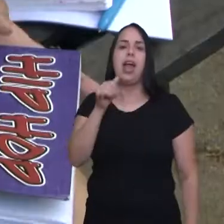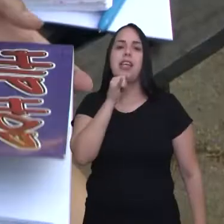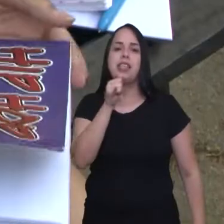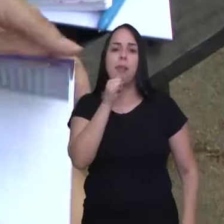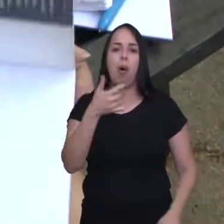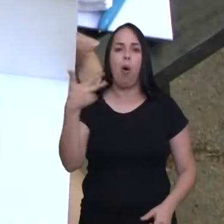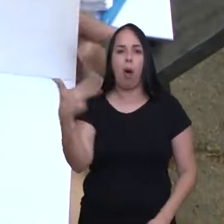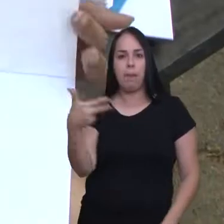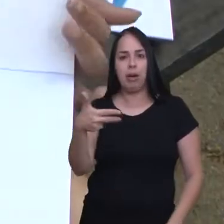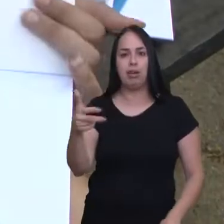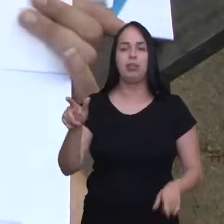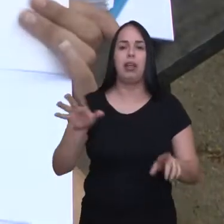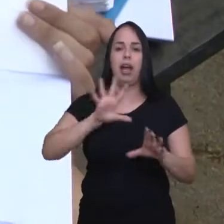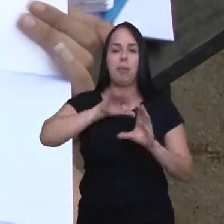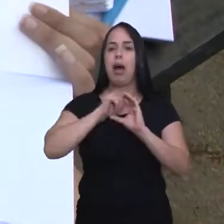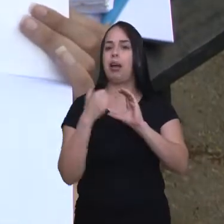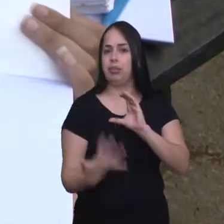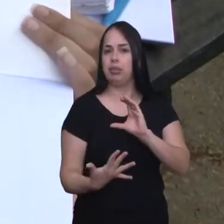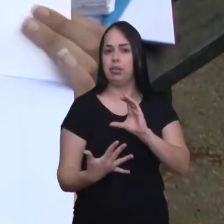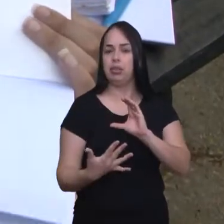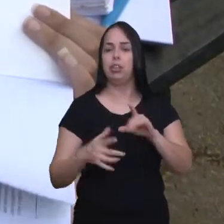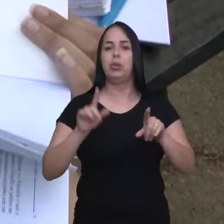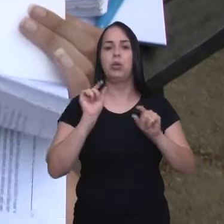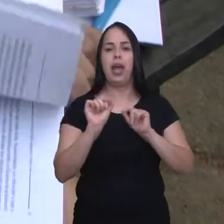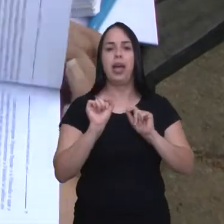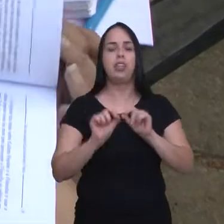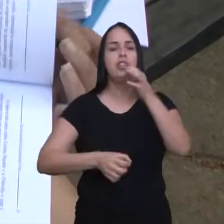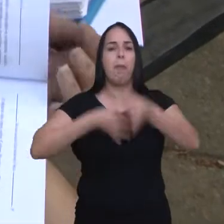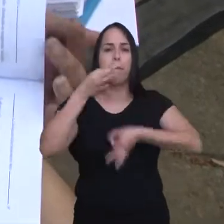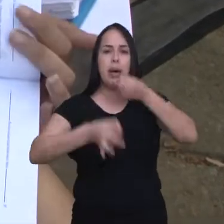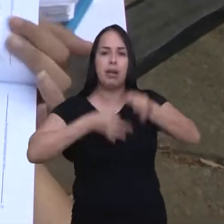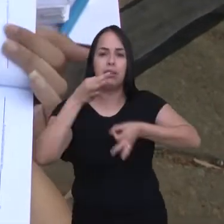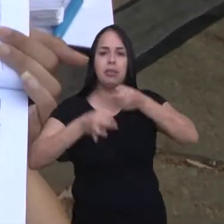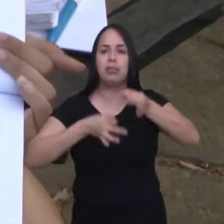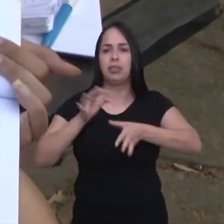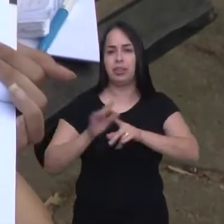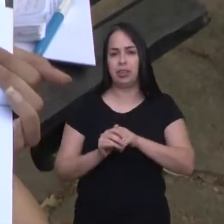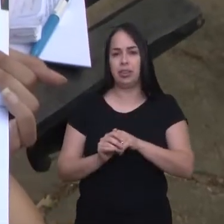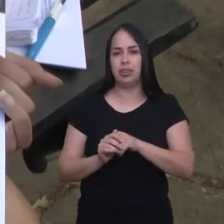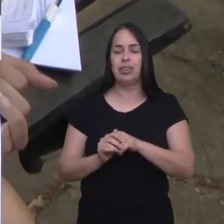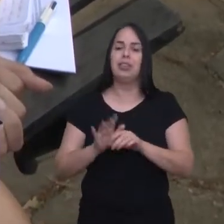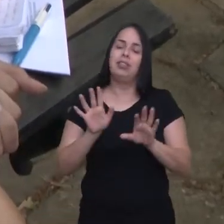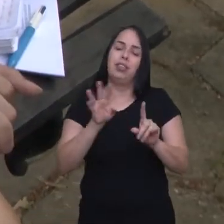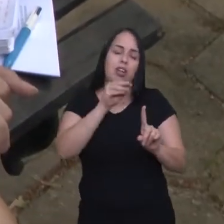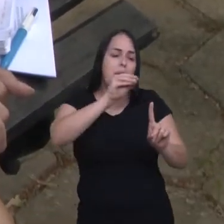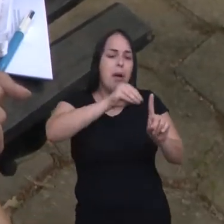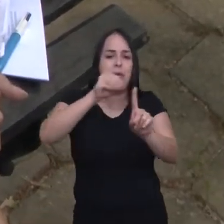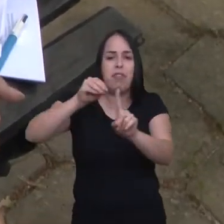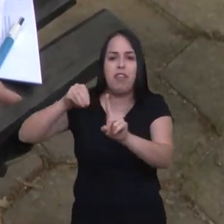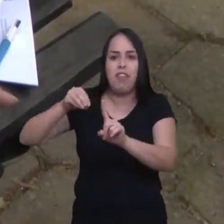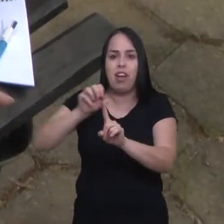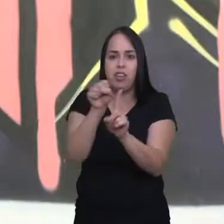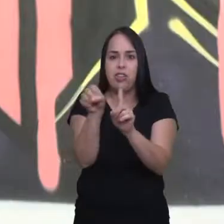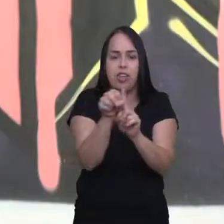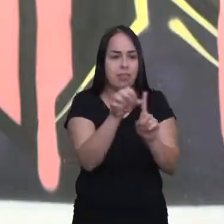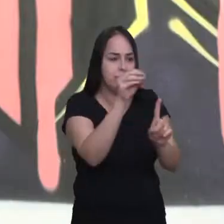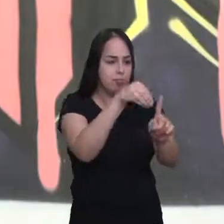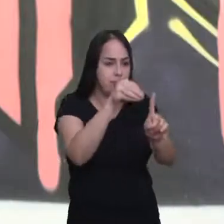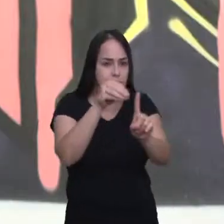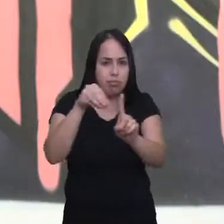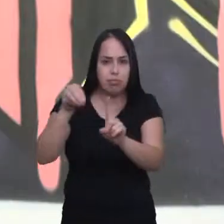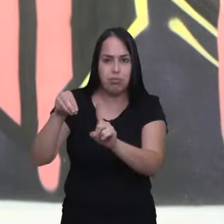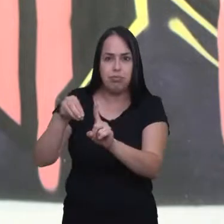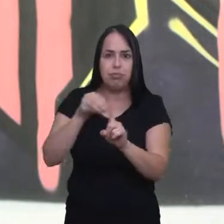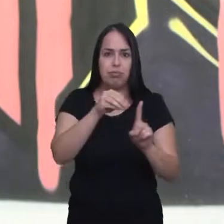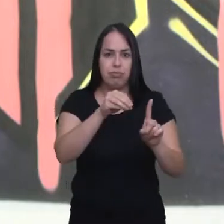tem esse caráter crítico. Ele nasce justamente de um contexto de vulnerabilidade social, onde as pessoas estavam